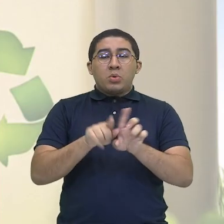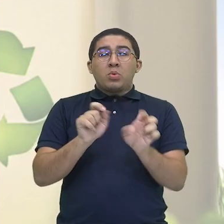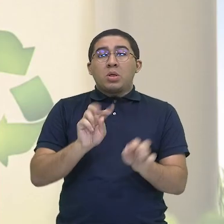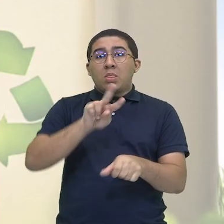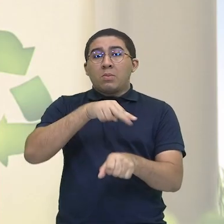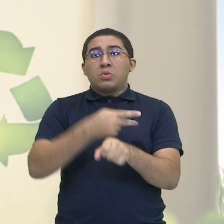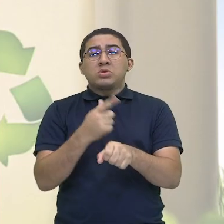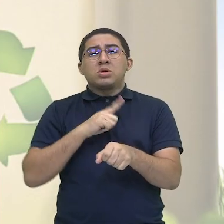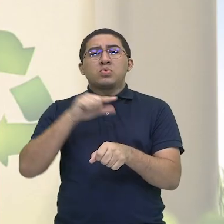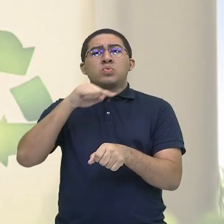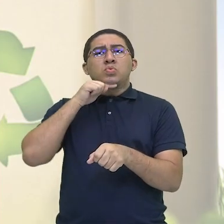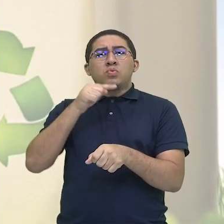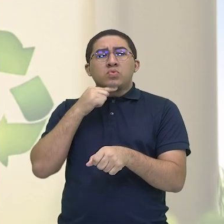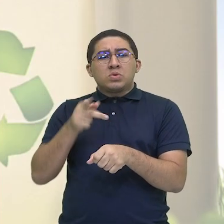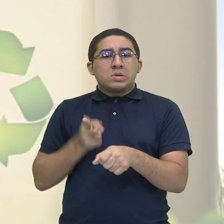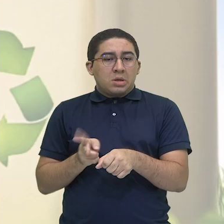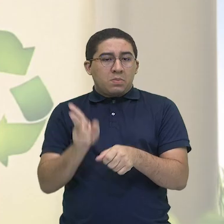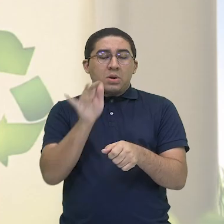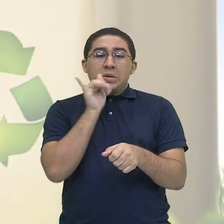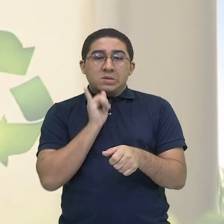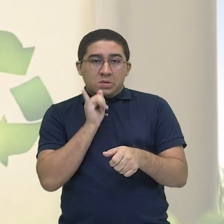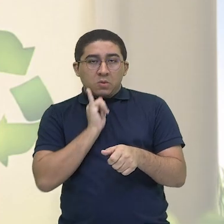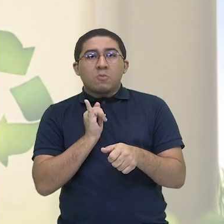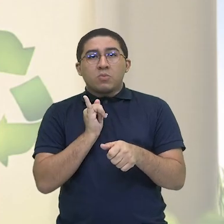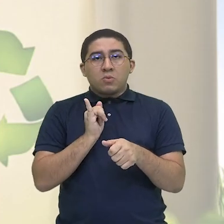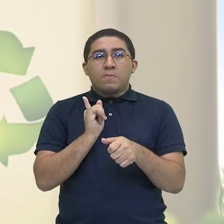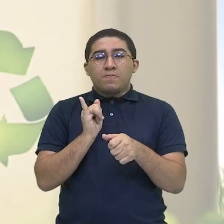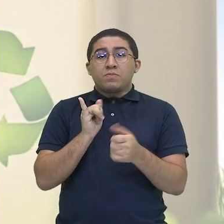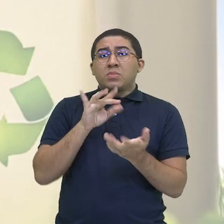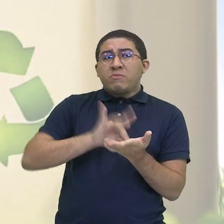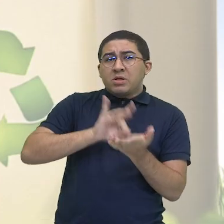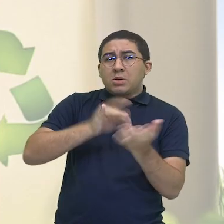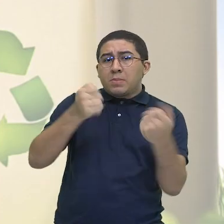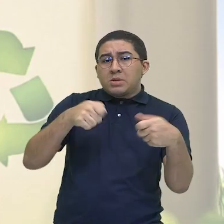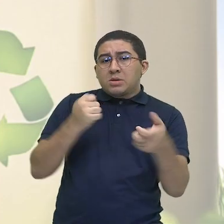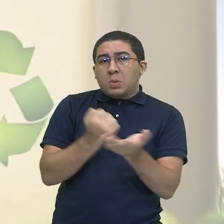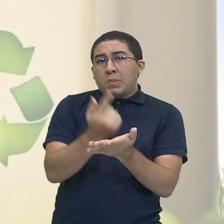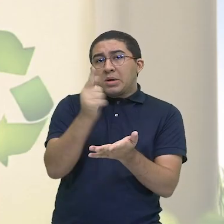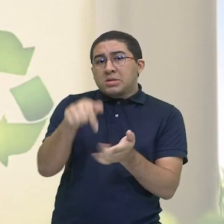surgirão indagações frequentes. Por exemplo, realmente é necessário